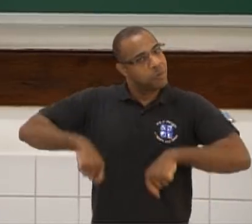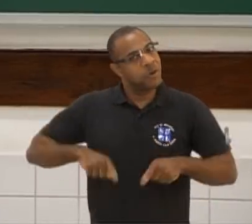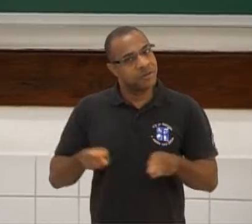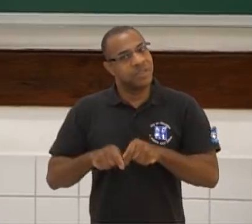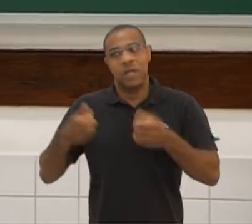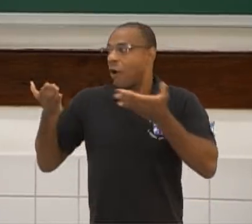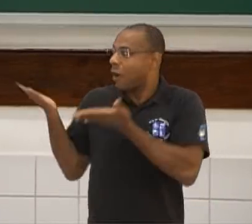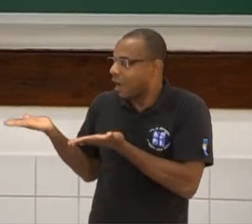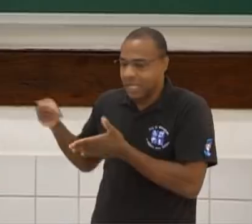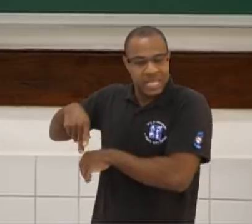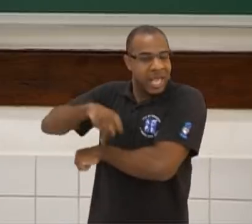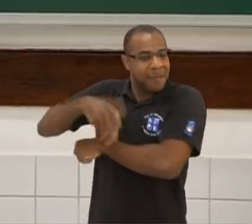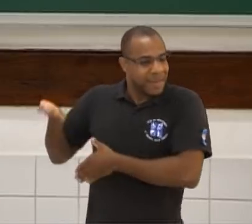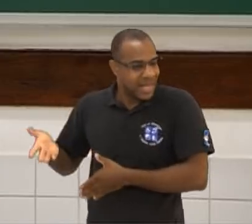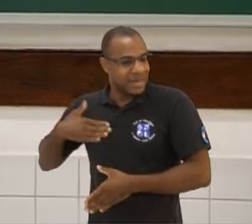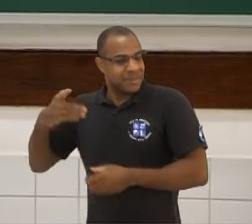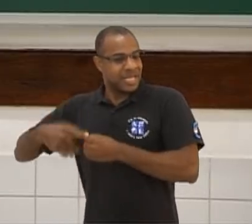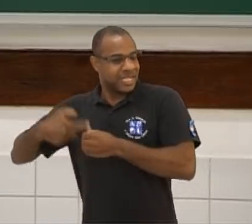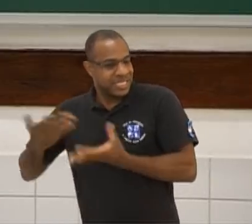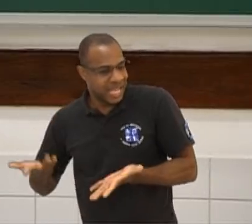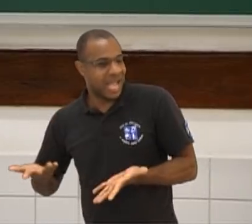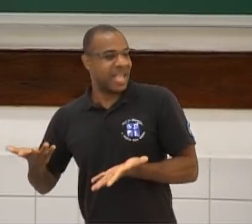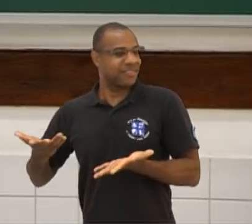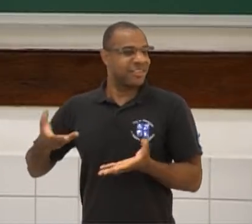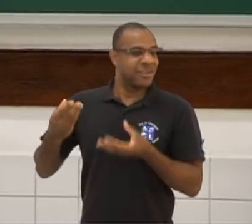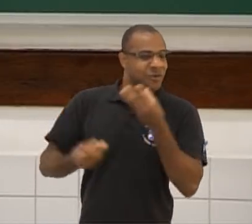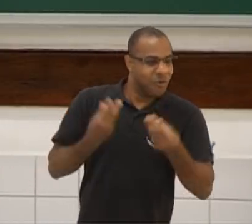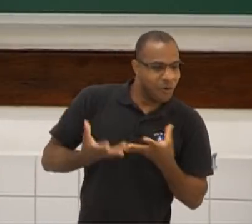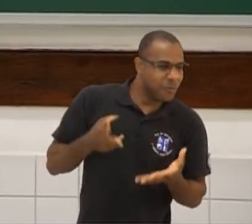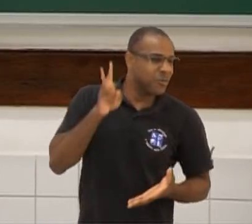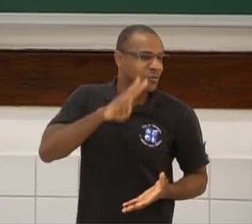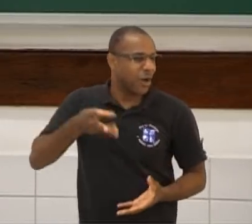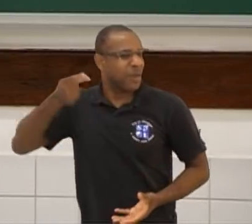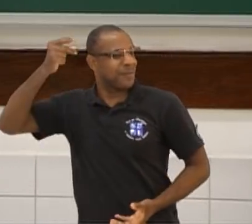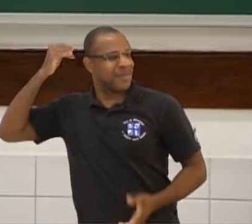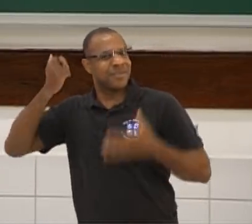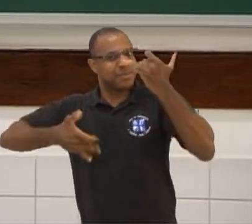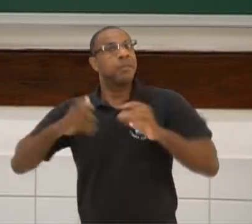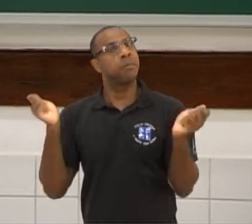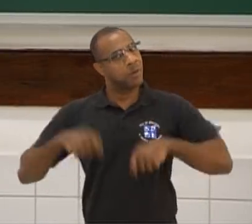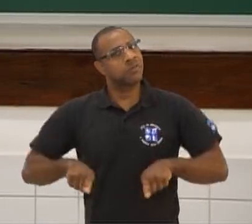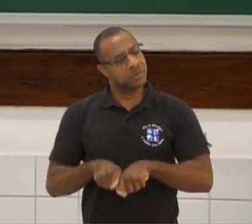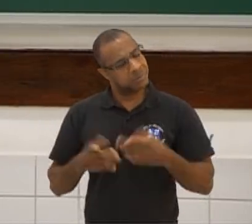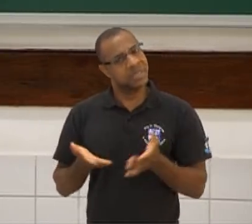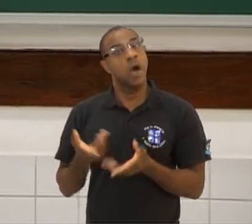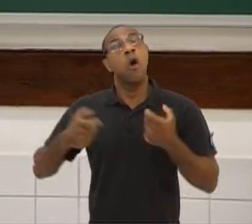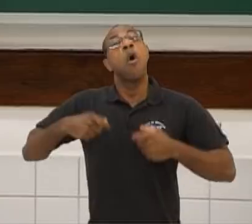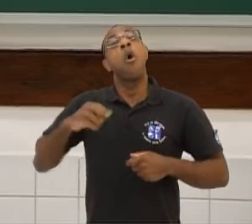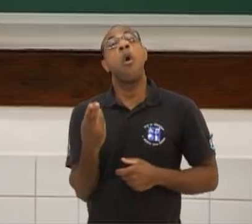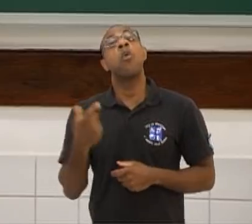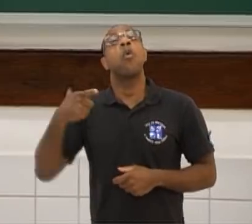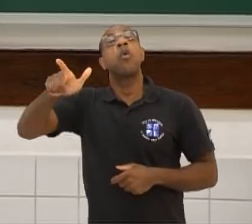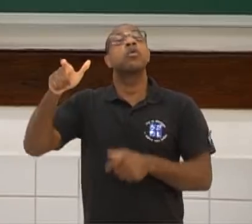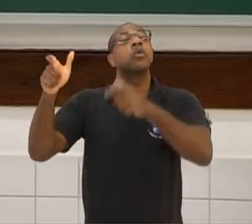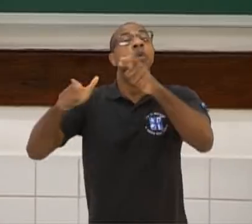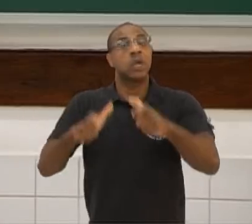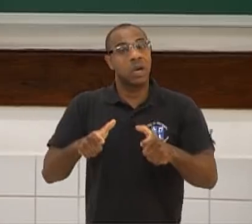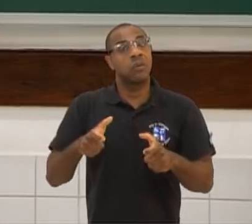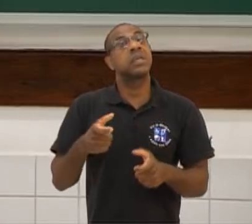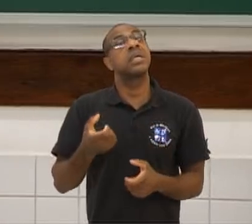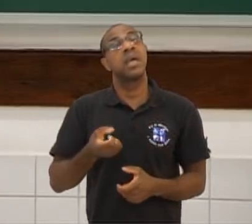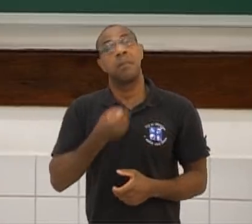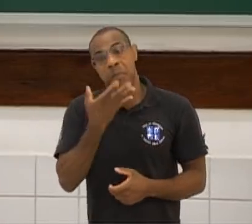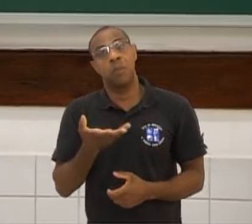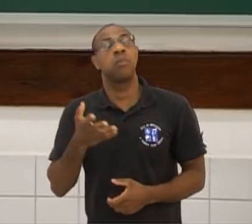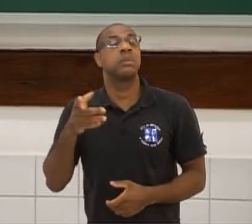Ou quiser ir na própria casa, ou em algum local que você acha interessante, né? De